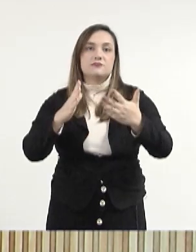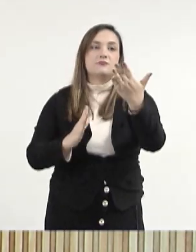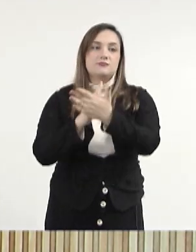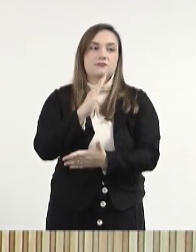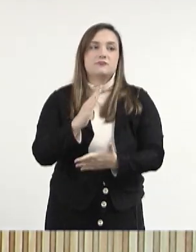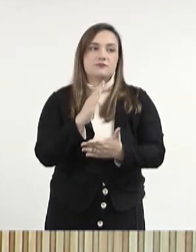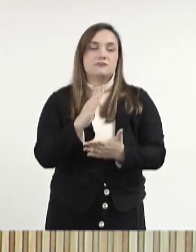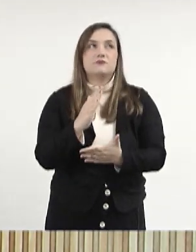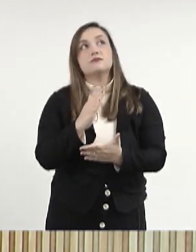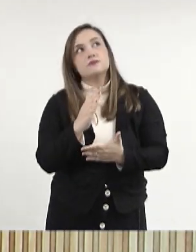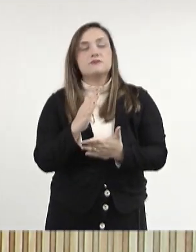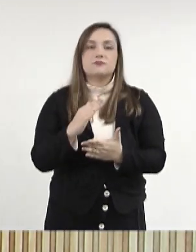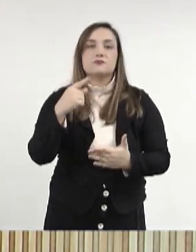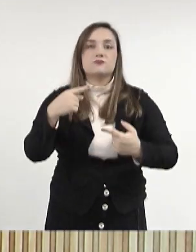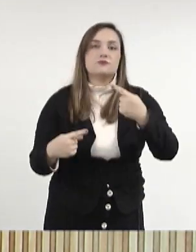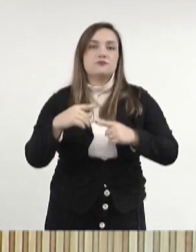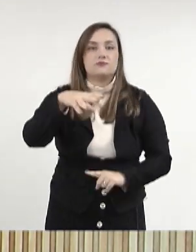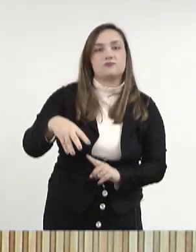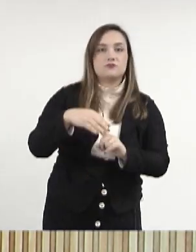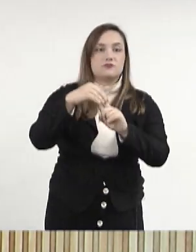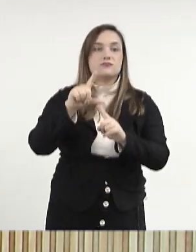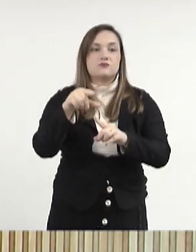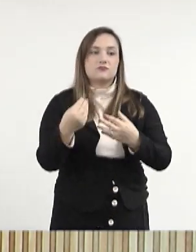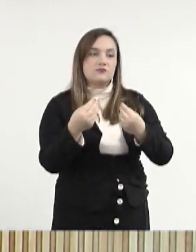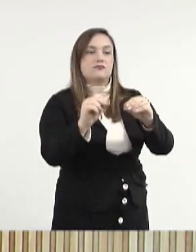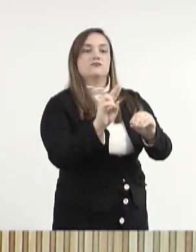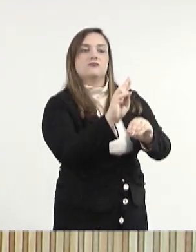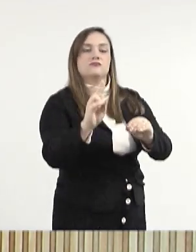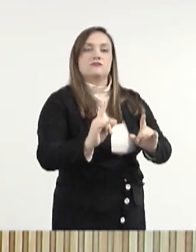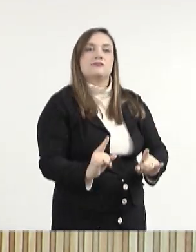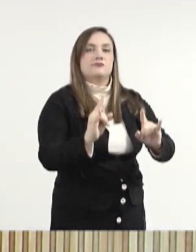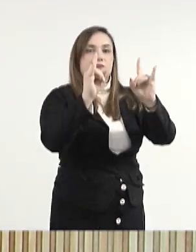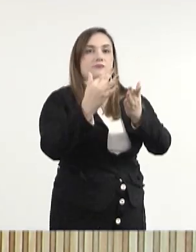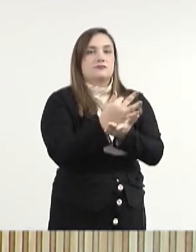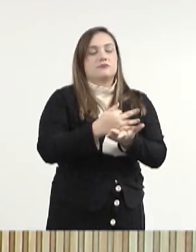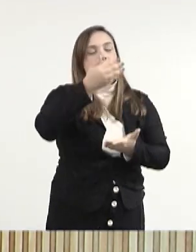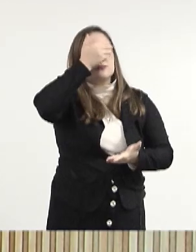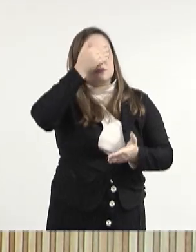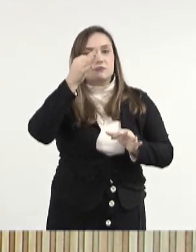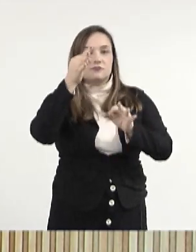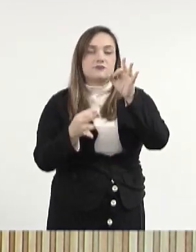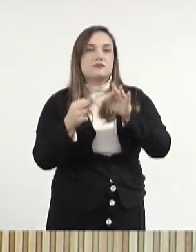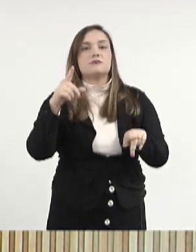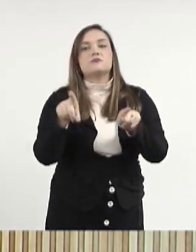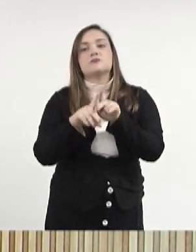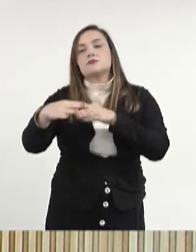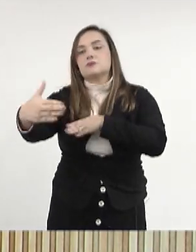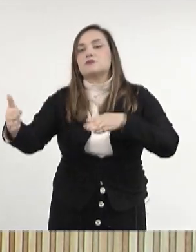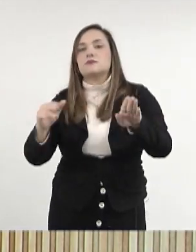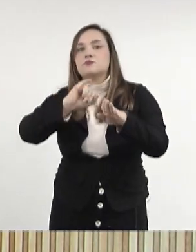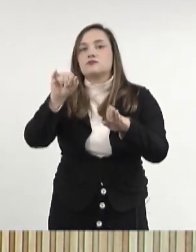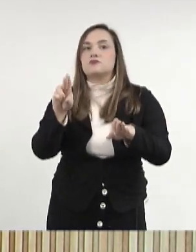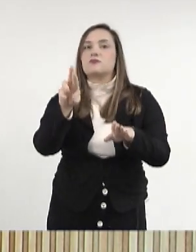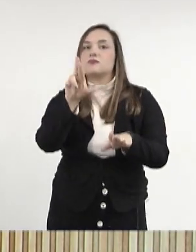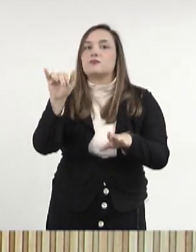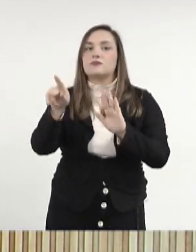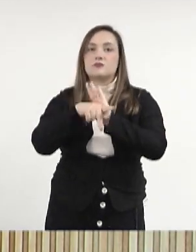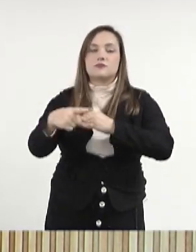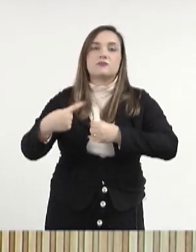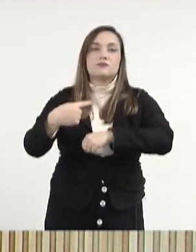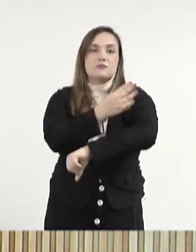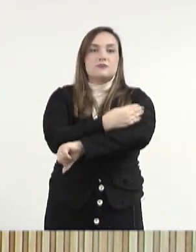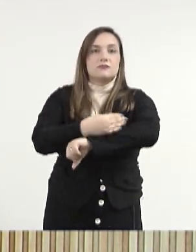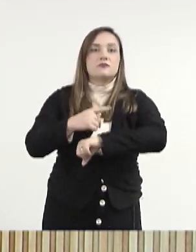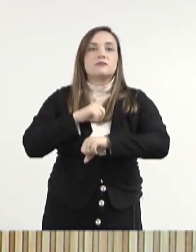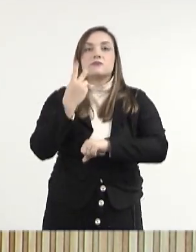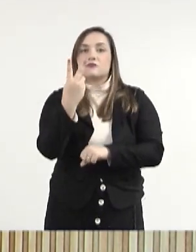em discussão única, dá nome ao prédio do Fórum e também para a sala do Tribunal do Júri, lá no Fórum de Bataguaçu.